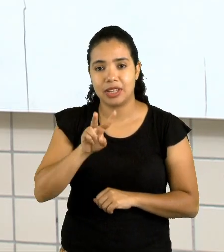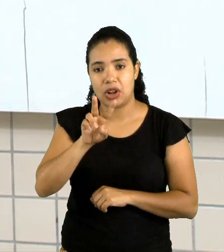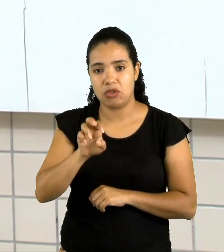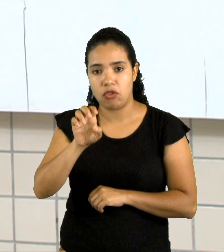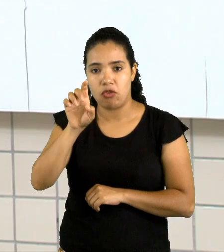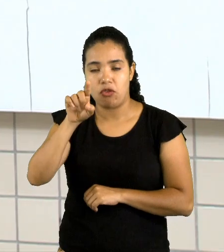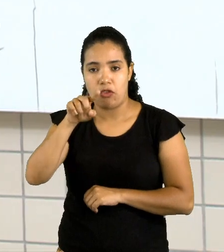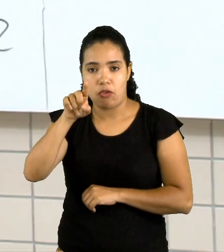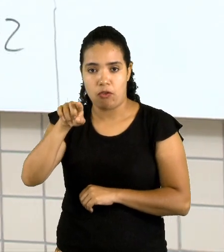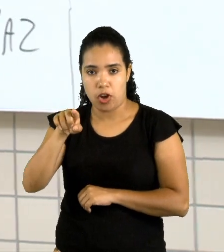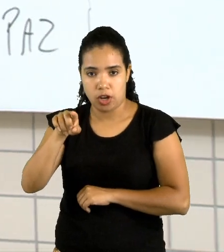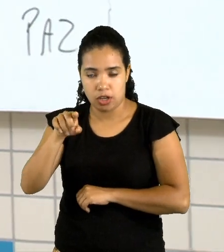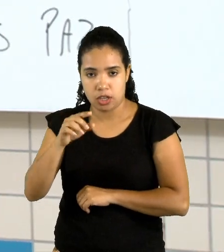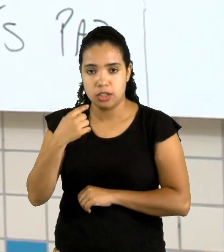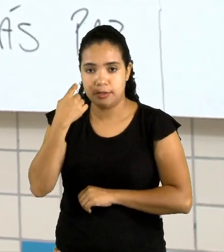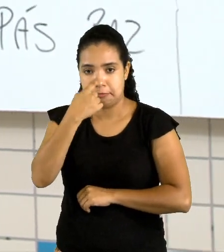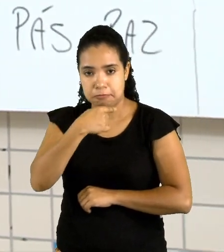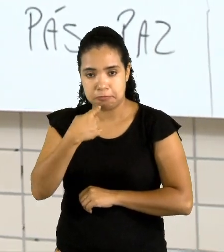Vê,